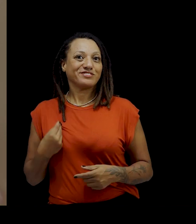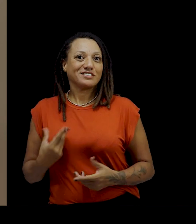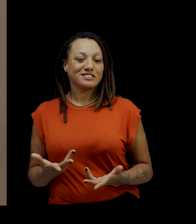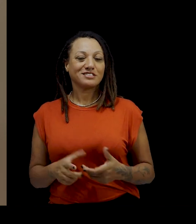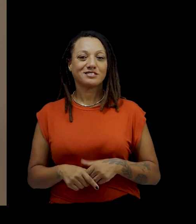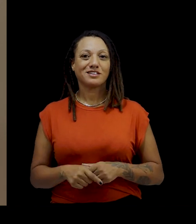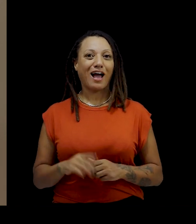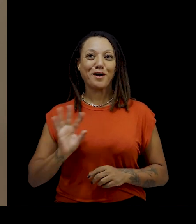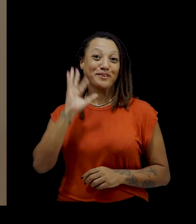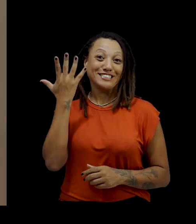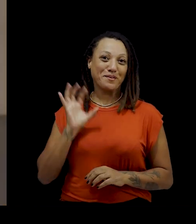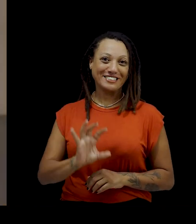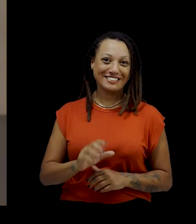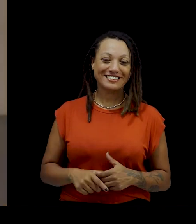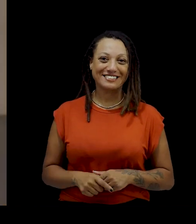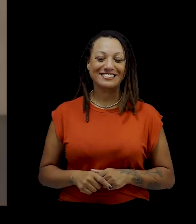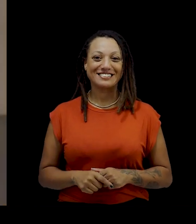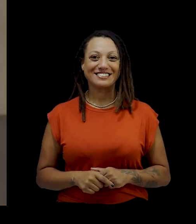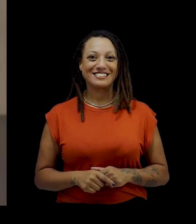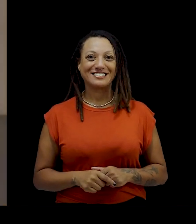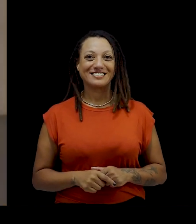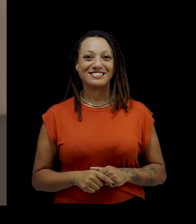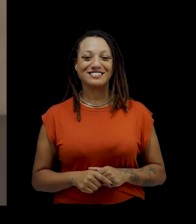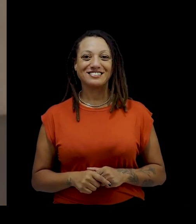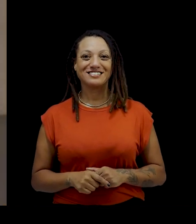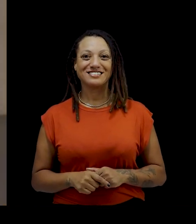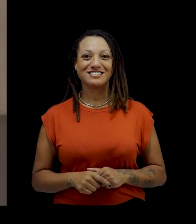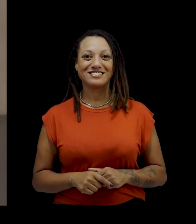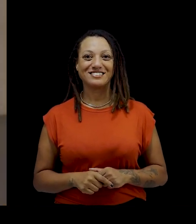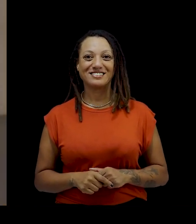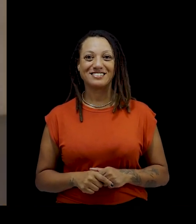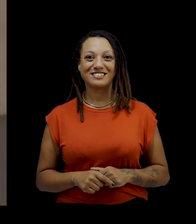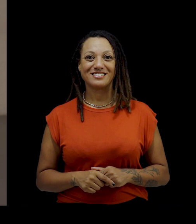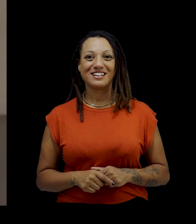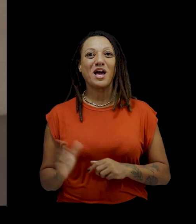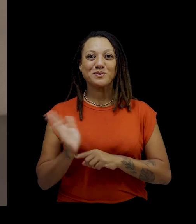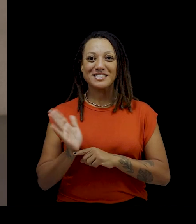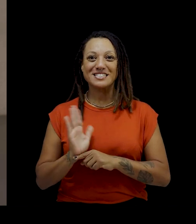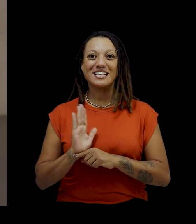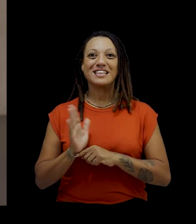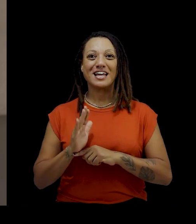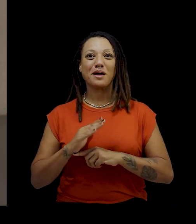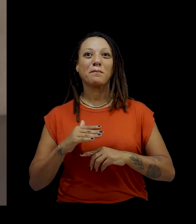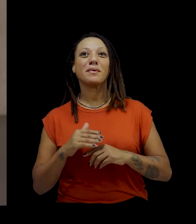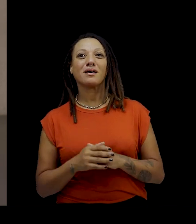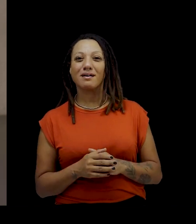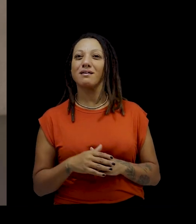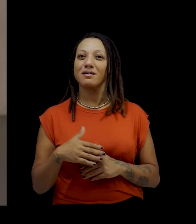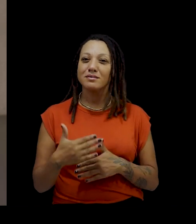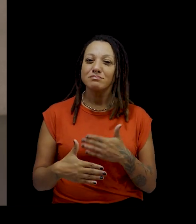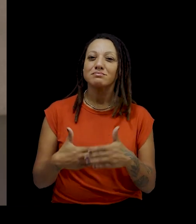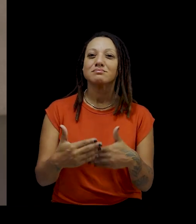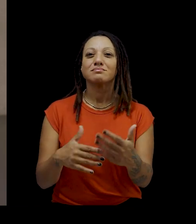e aí foi assim que me apareceu. Ele é mais road movie também, né? E é um road movie total, mas